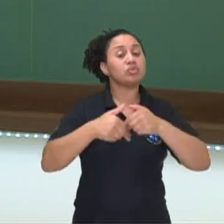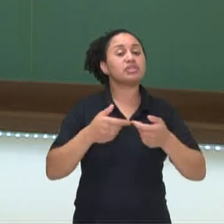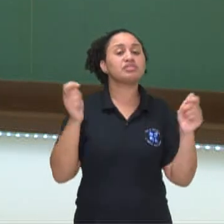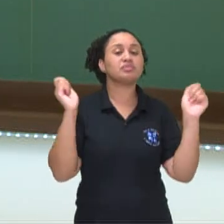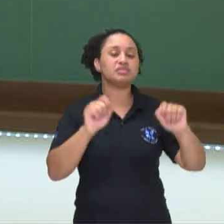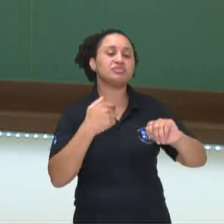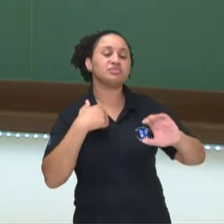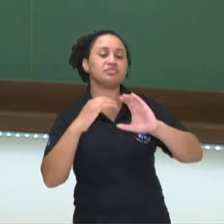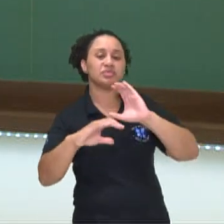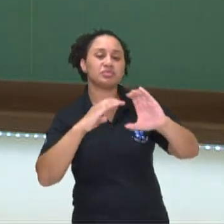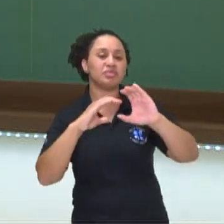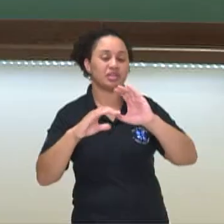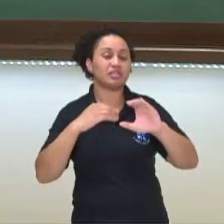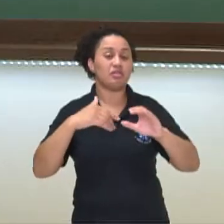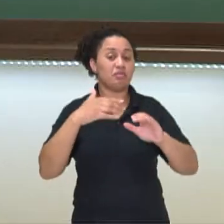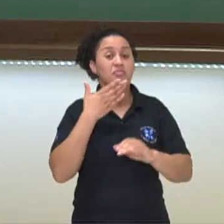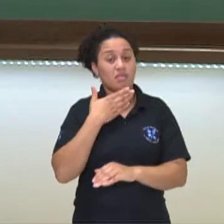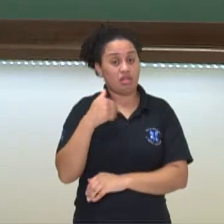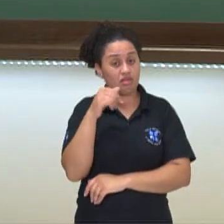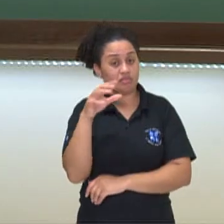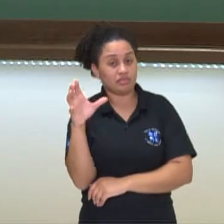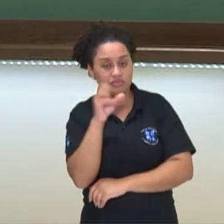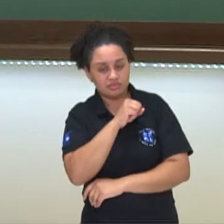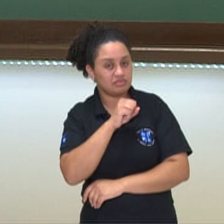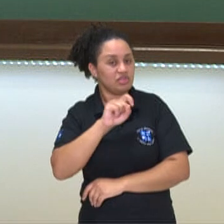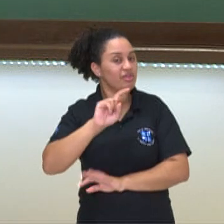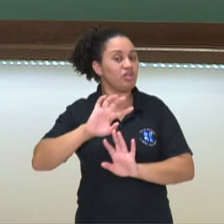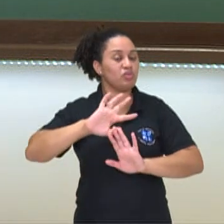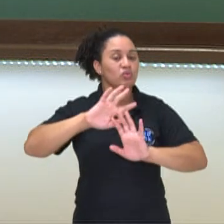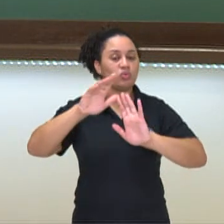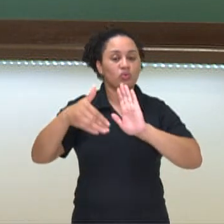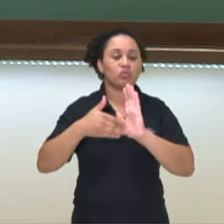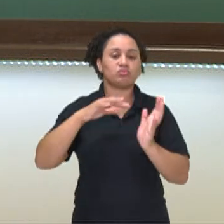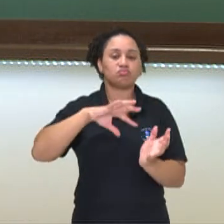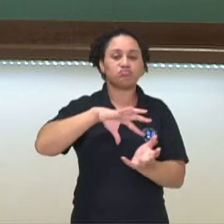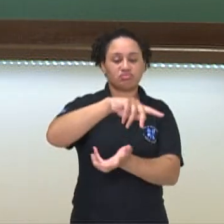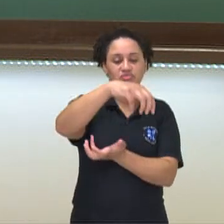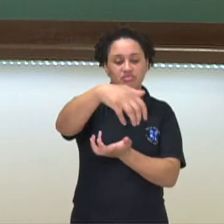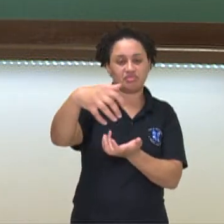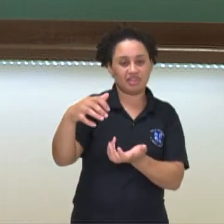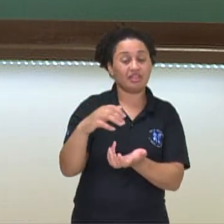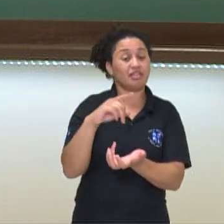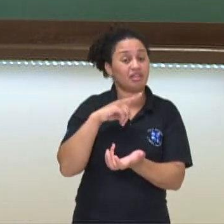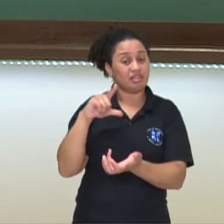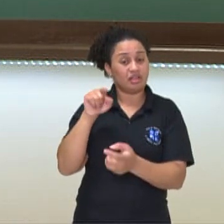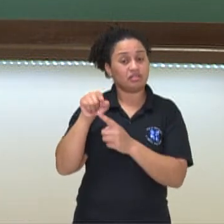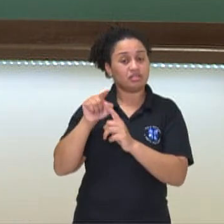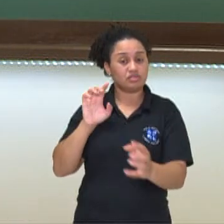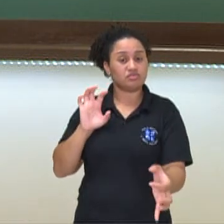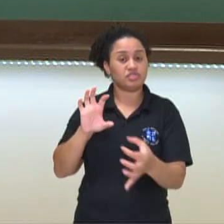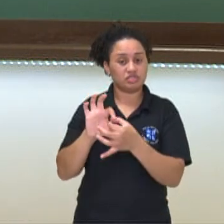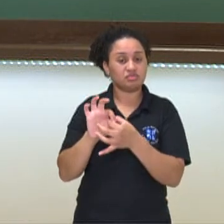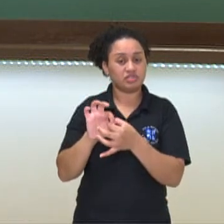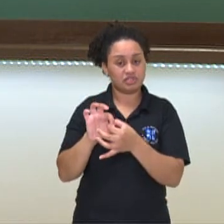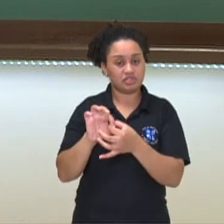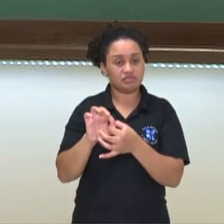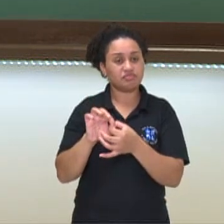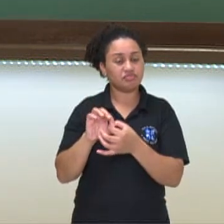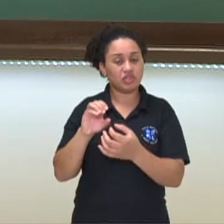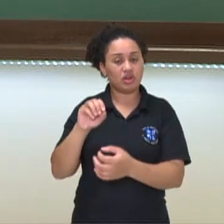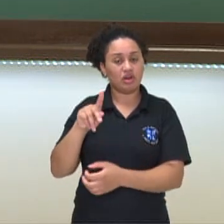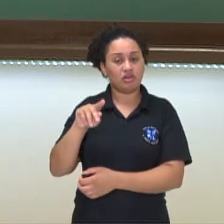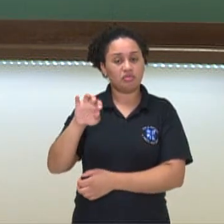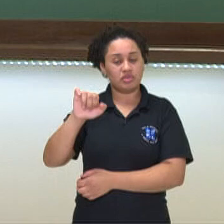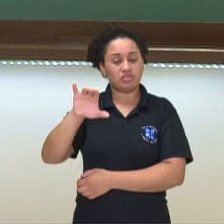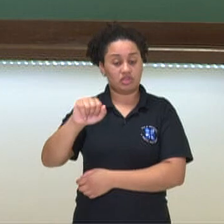mais eficiente. Não é todo mundo, não são todas as áreas do nosso planeta que dispõem dessa conexão de fibra óptica, mas as áreas